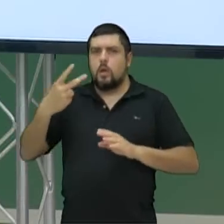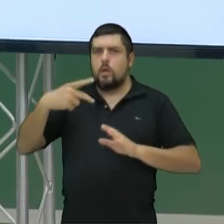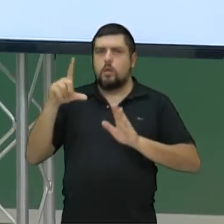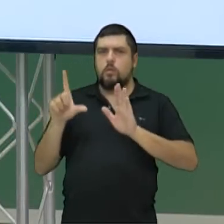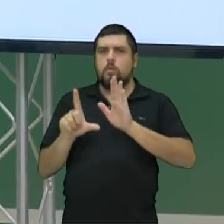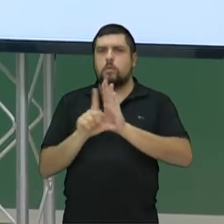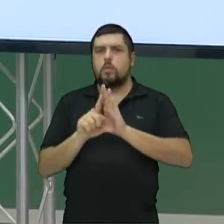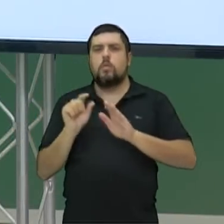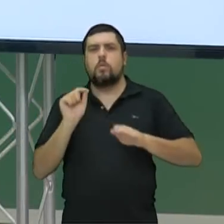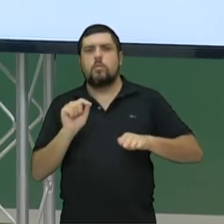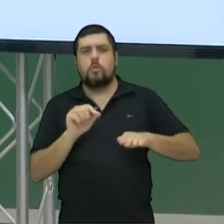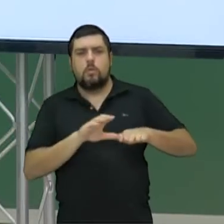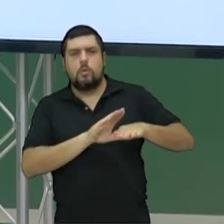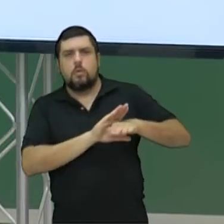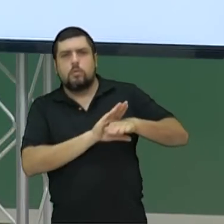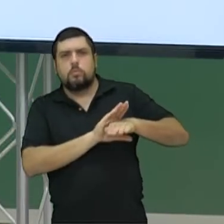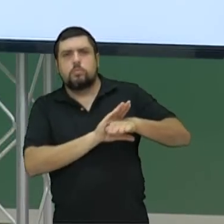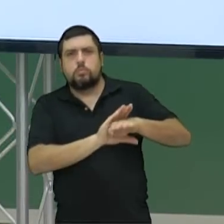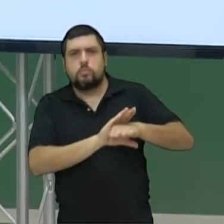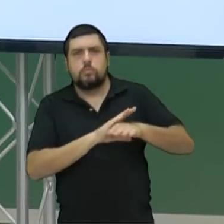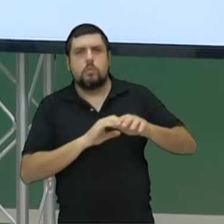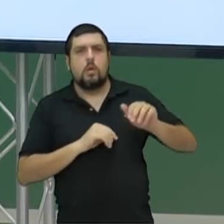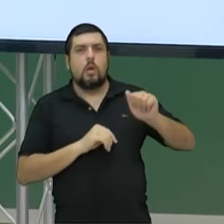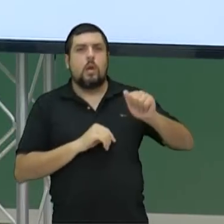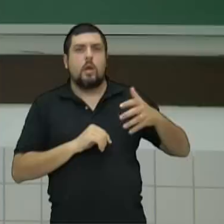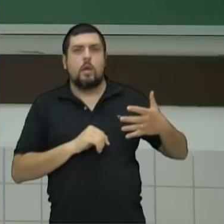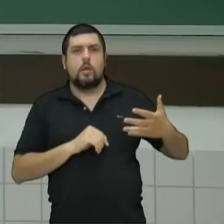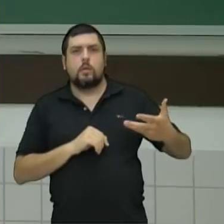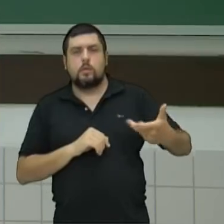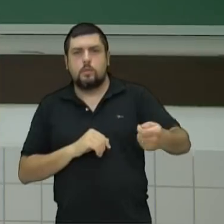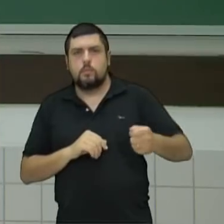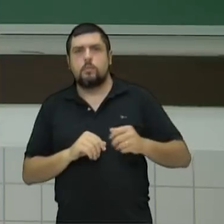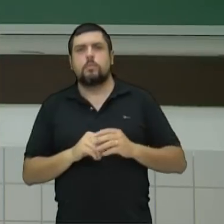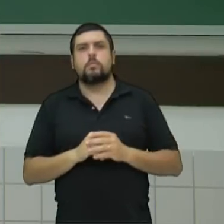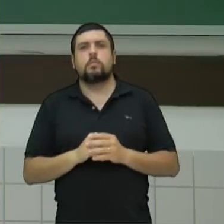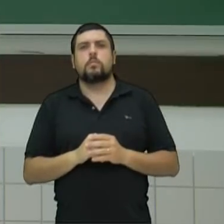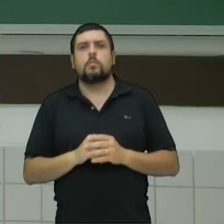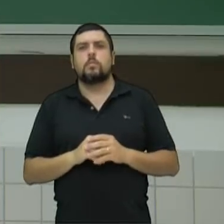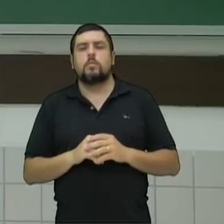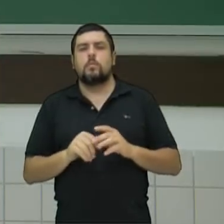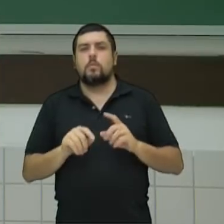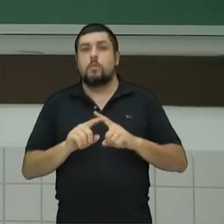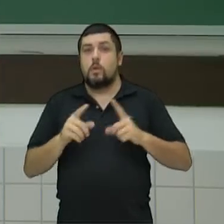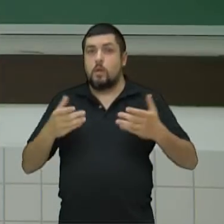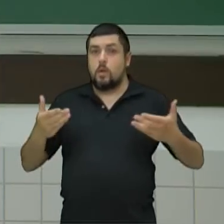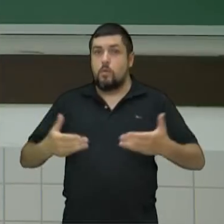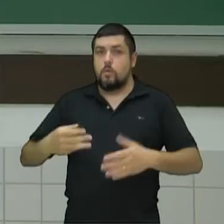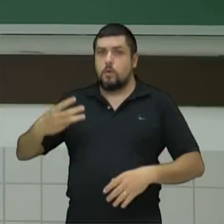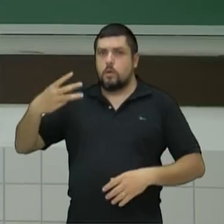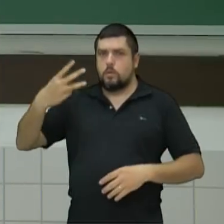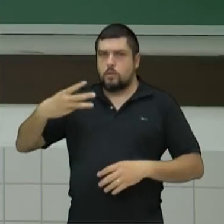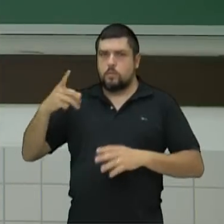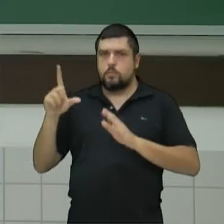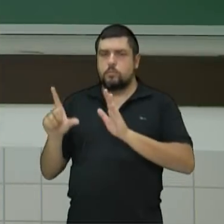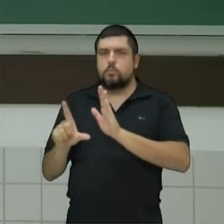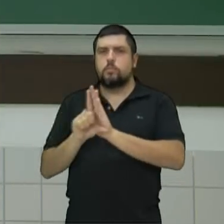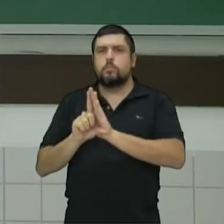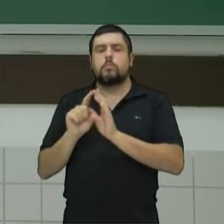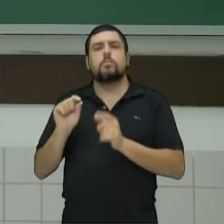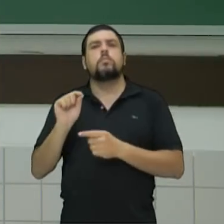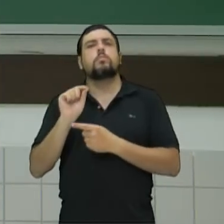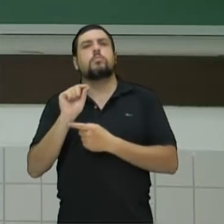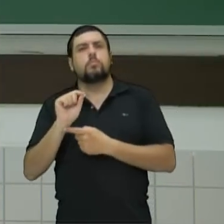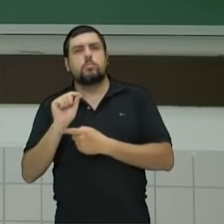no corpo aceleração. Beleza. Mas agora a terceira lei de Newton vai falar assim para nós, como é que é essa interação